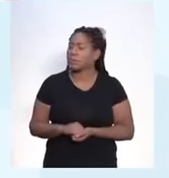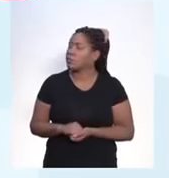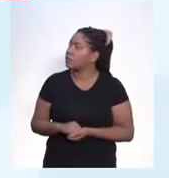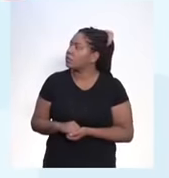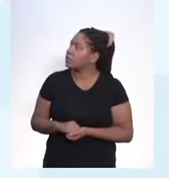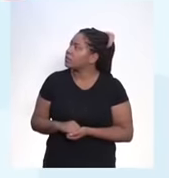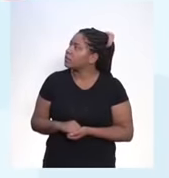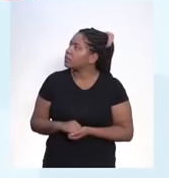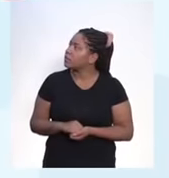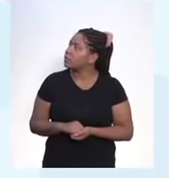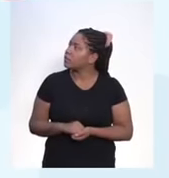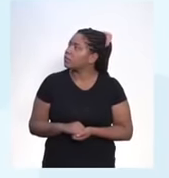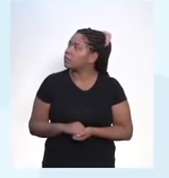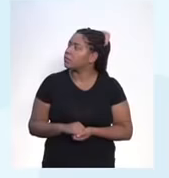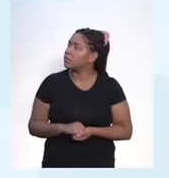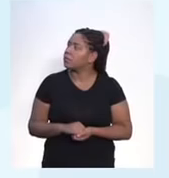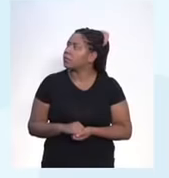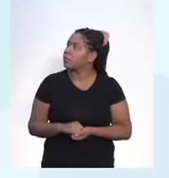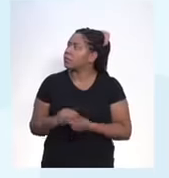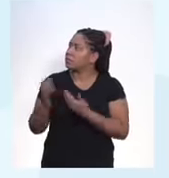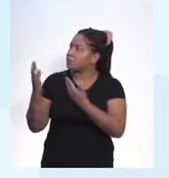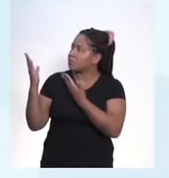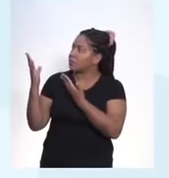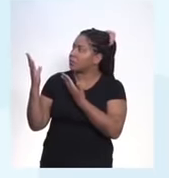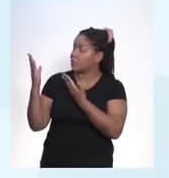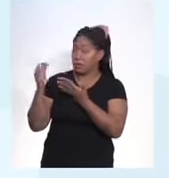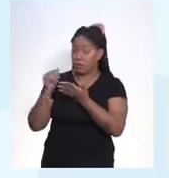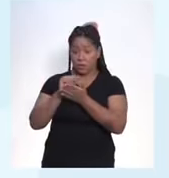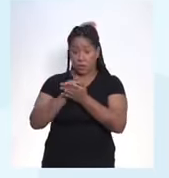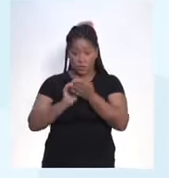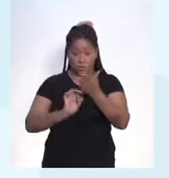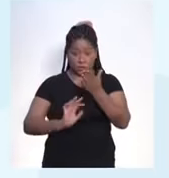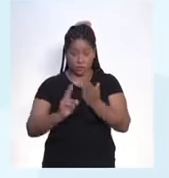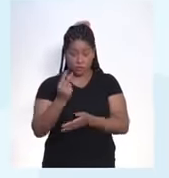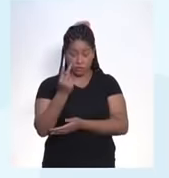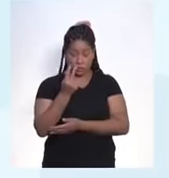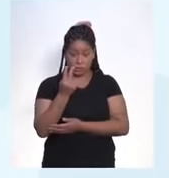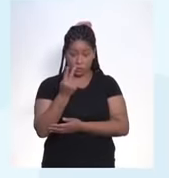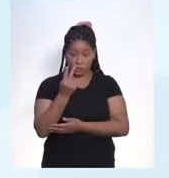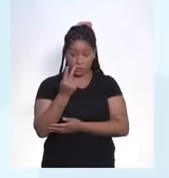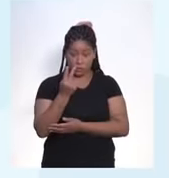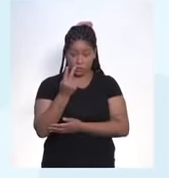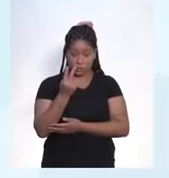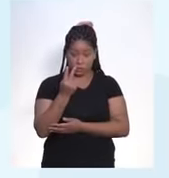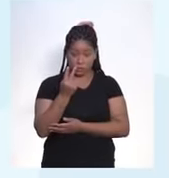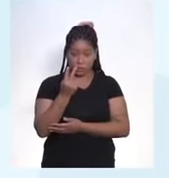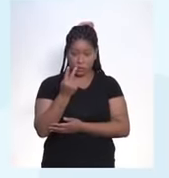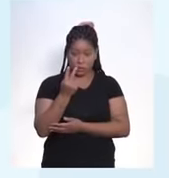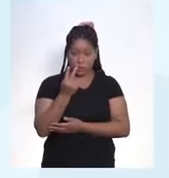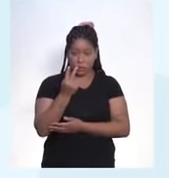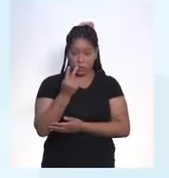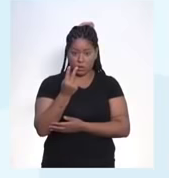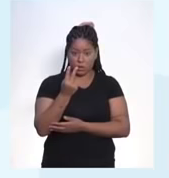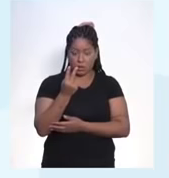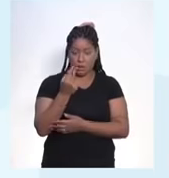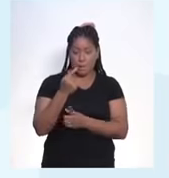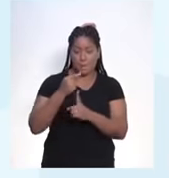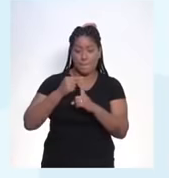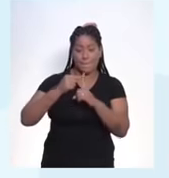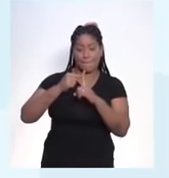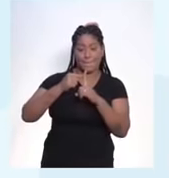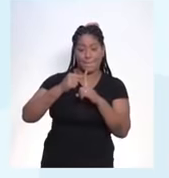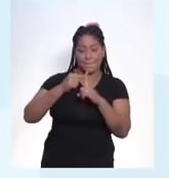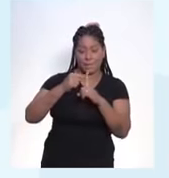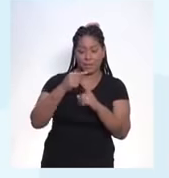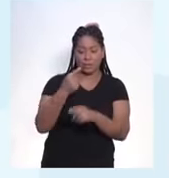até apagar aqui para facilitar então nessa segunda aí ó eu subtrair um no caso aí